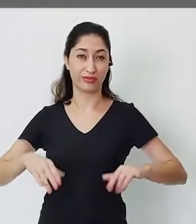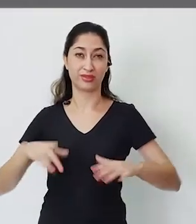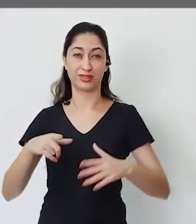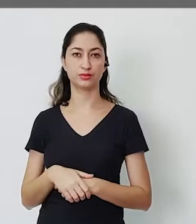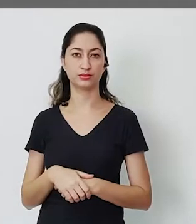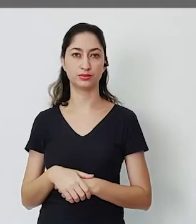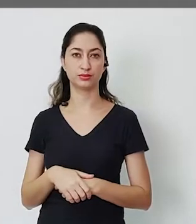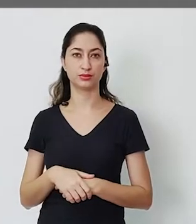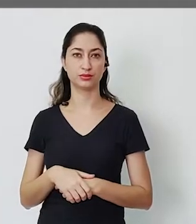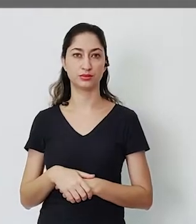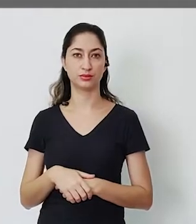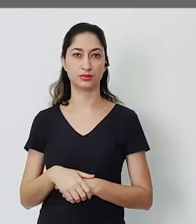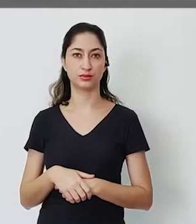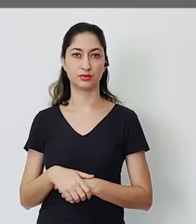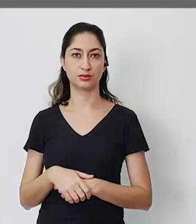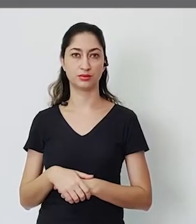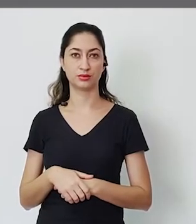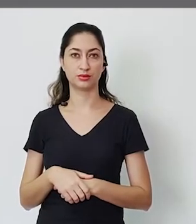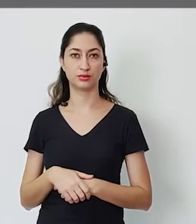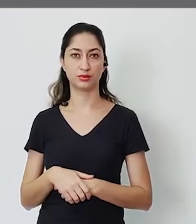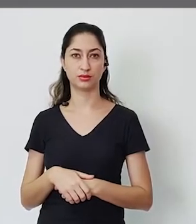linguagem.